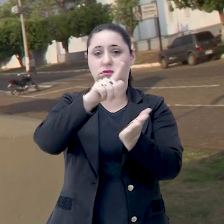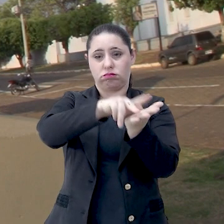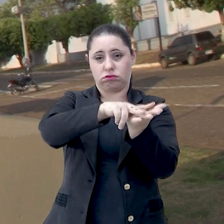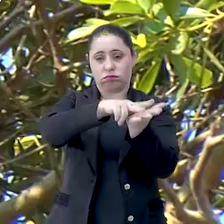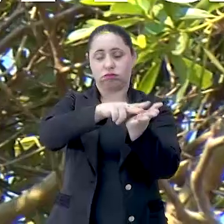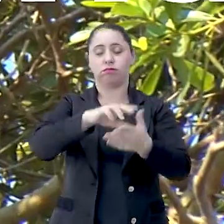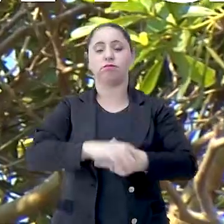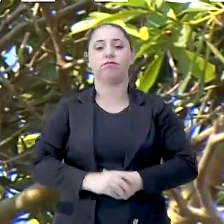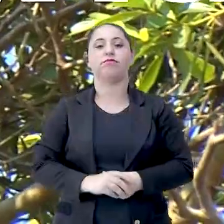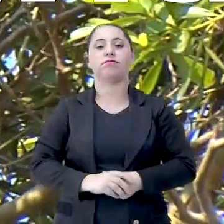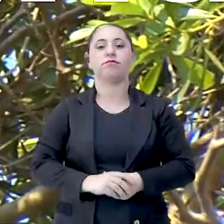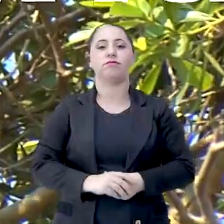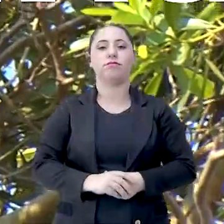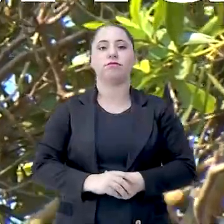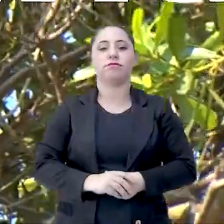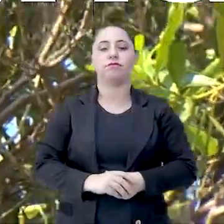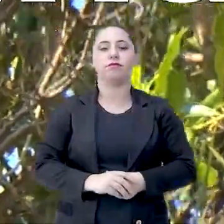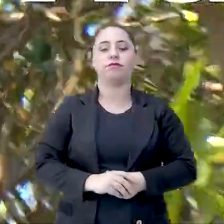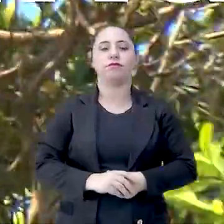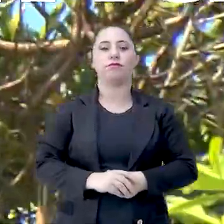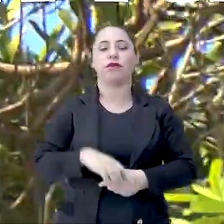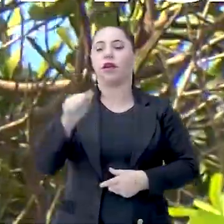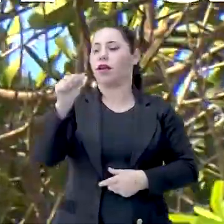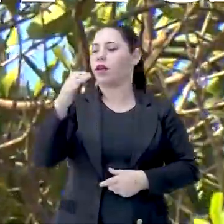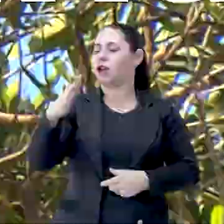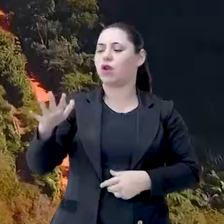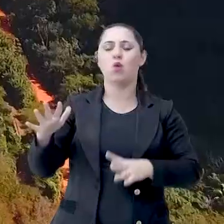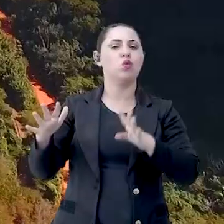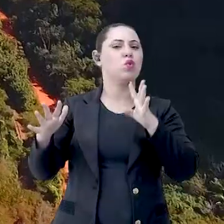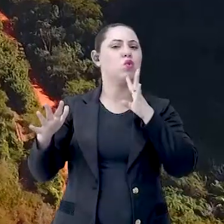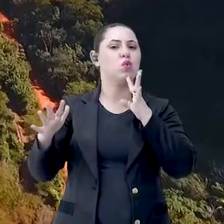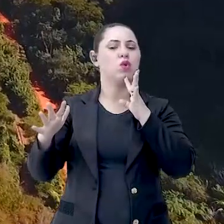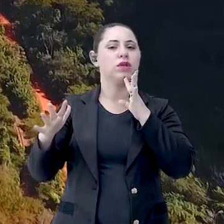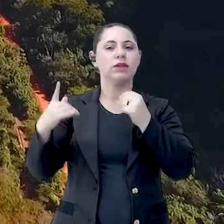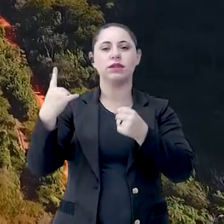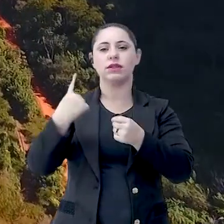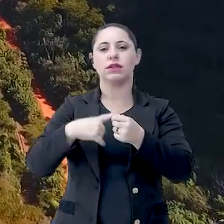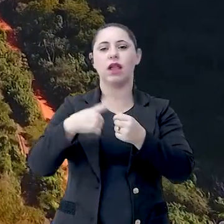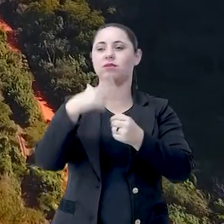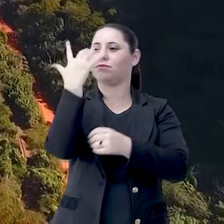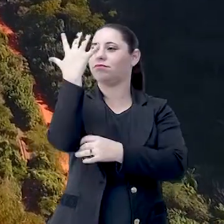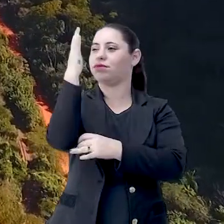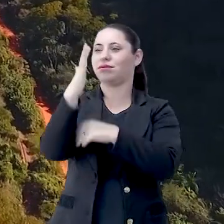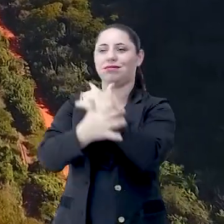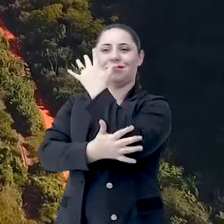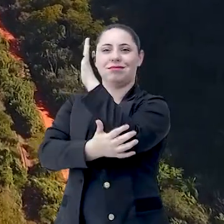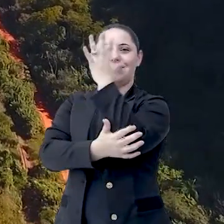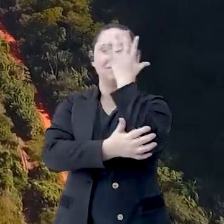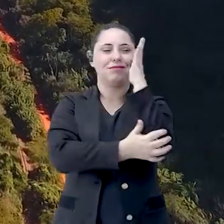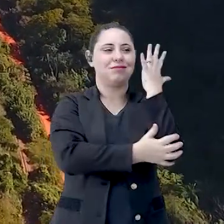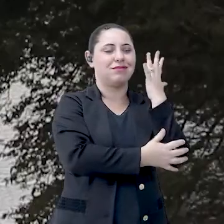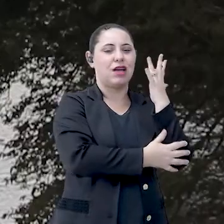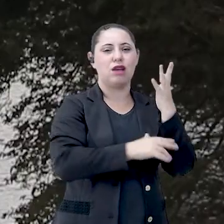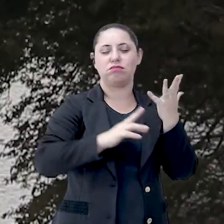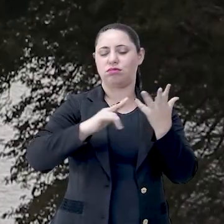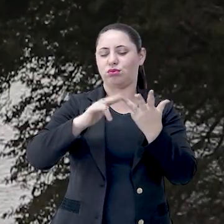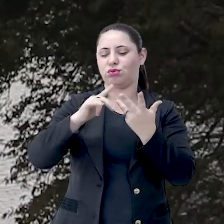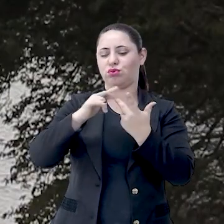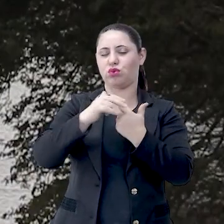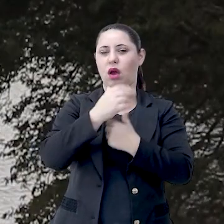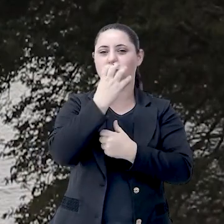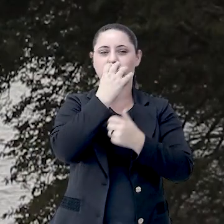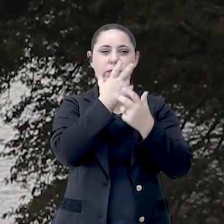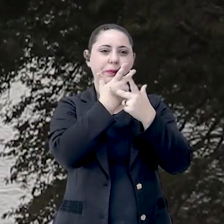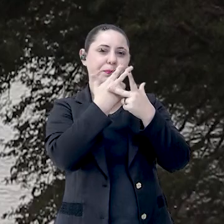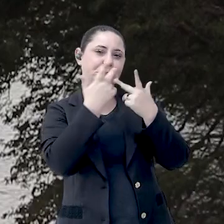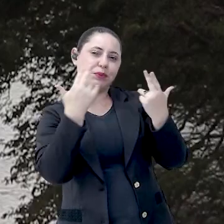Aquidauana é conhecida por Cidade Natureza, devido à grande diversidade de fauna e flora da região. A cidade